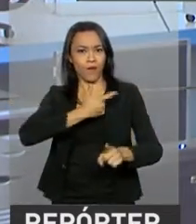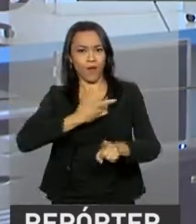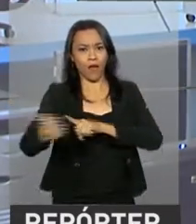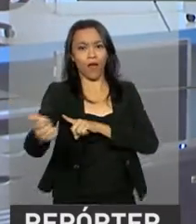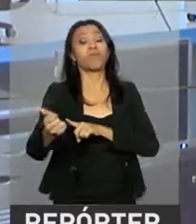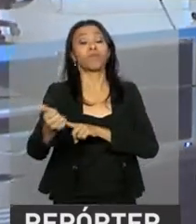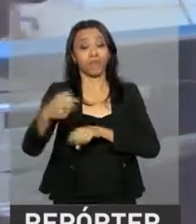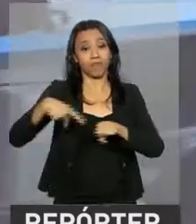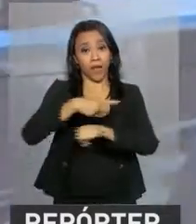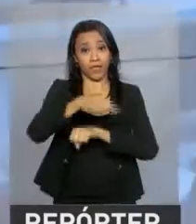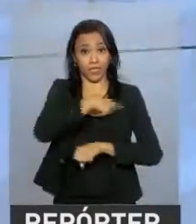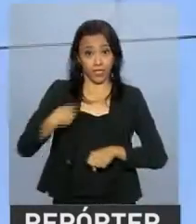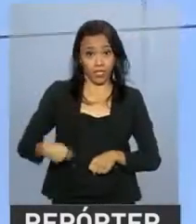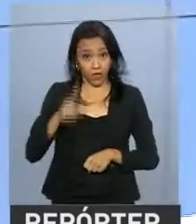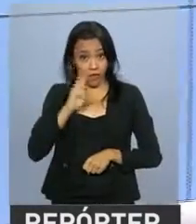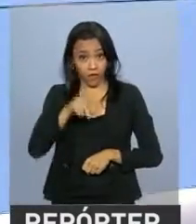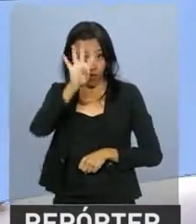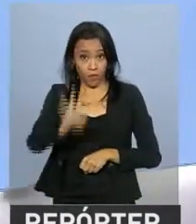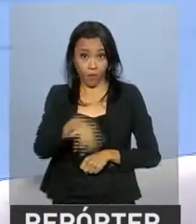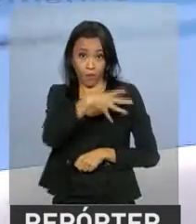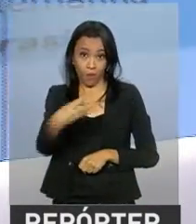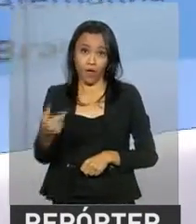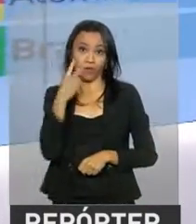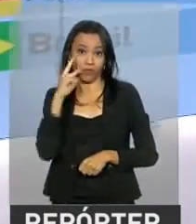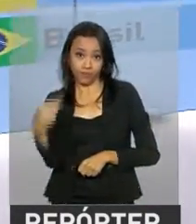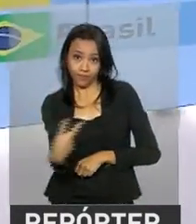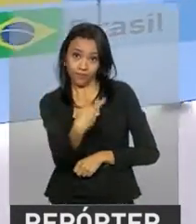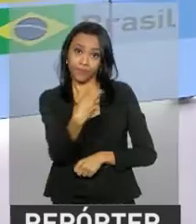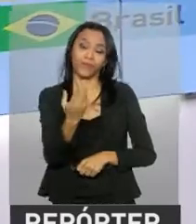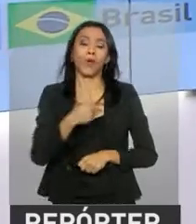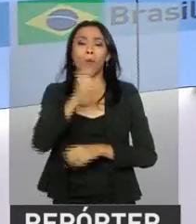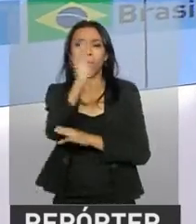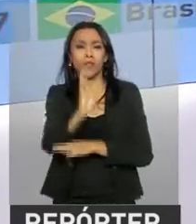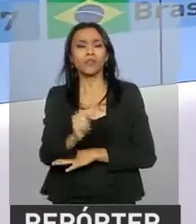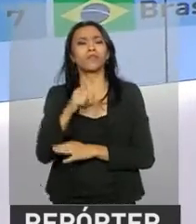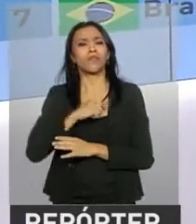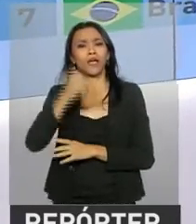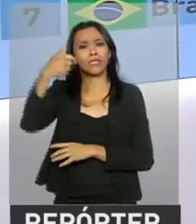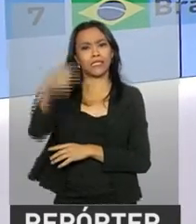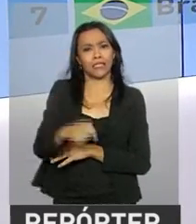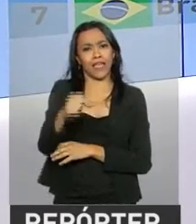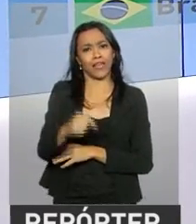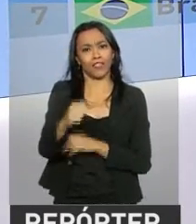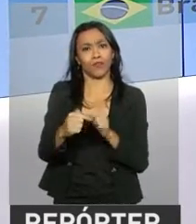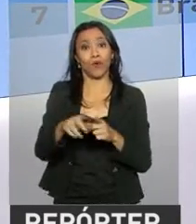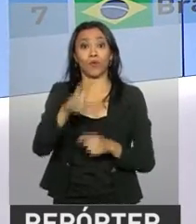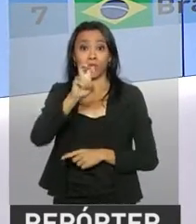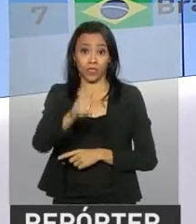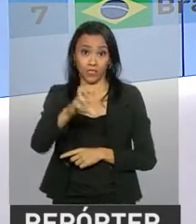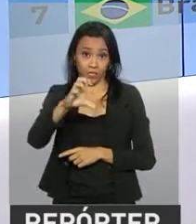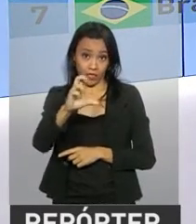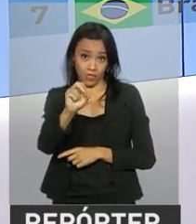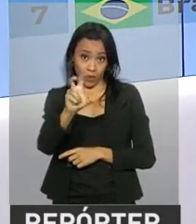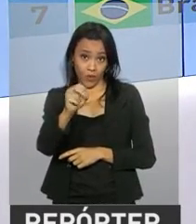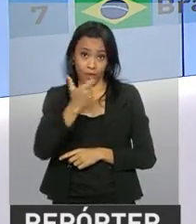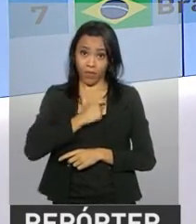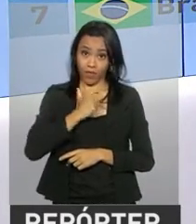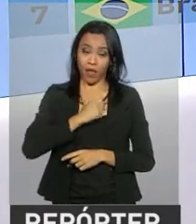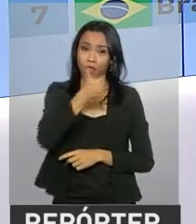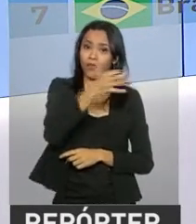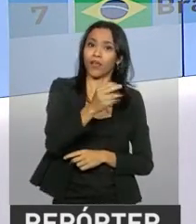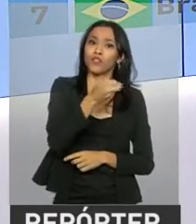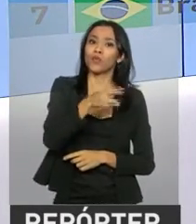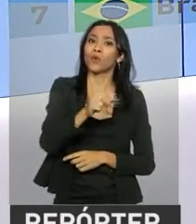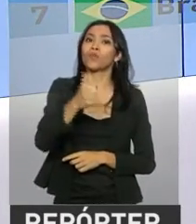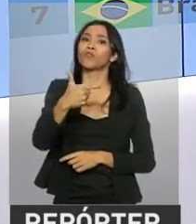Vamos ver então como está o quadro de medalhas aqui no nosso telão. O Brasil está em sétimo lugar com 50 medalhas, 10 delas de